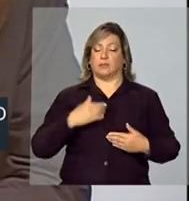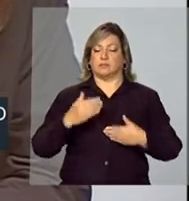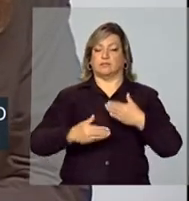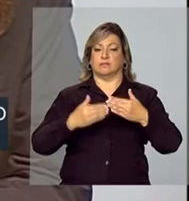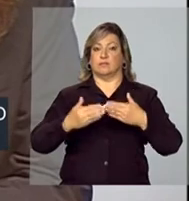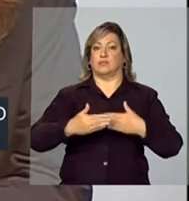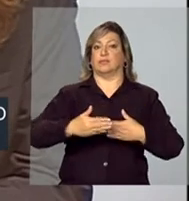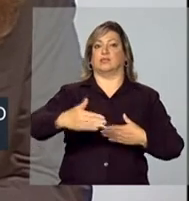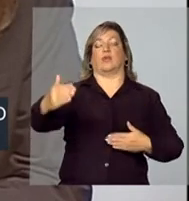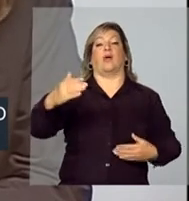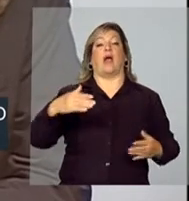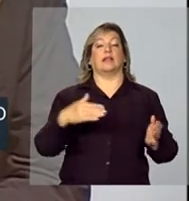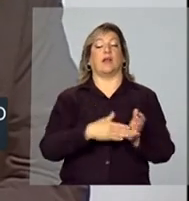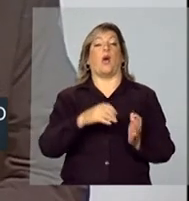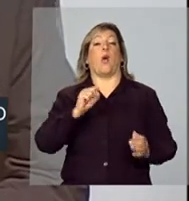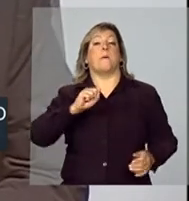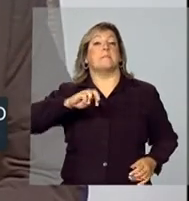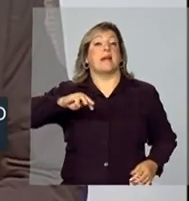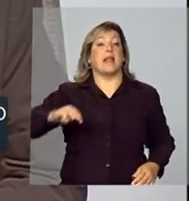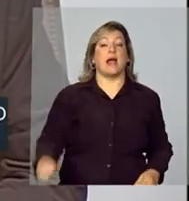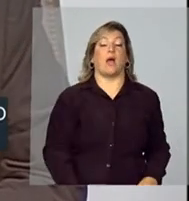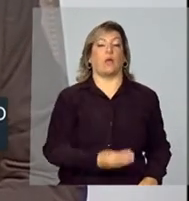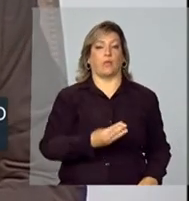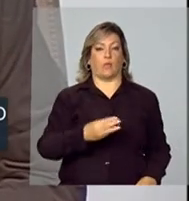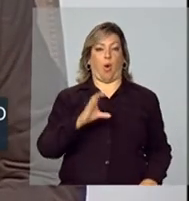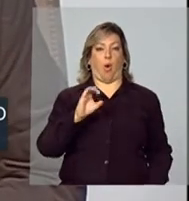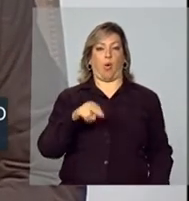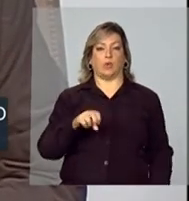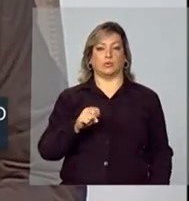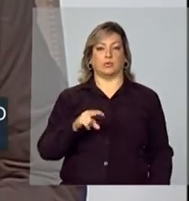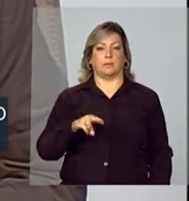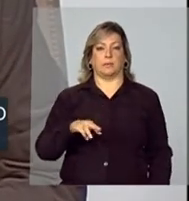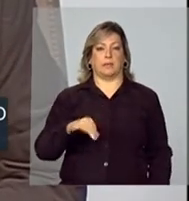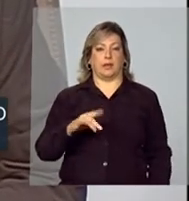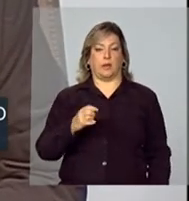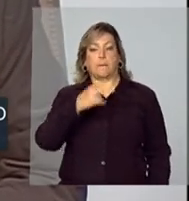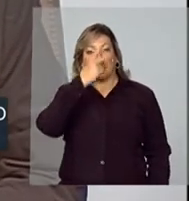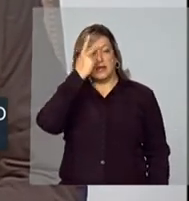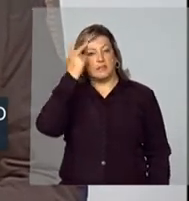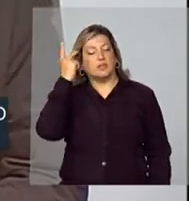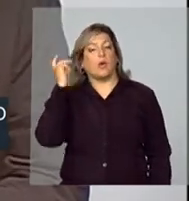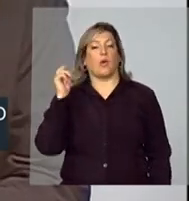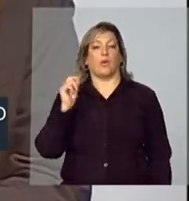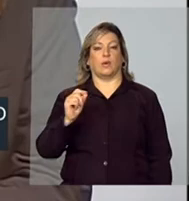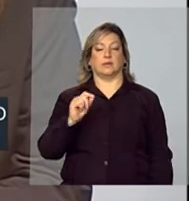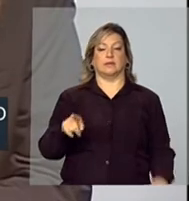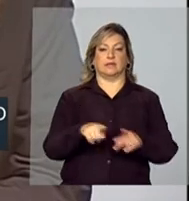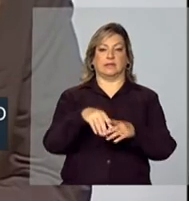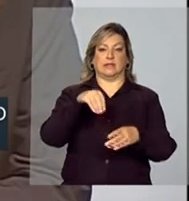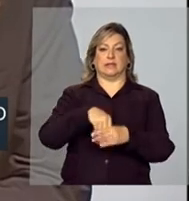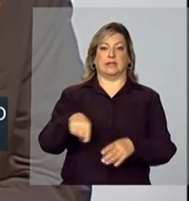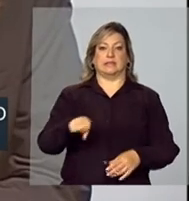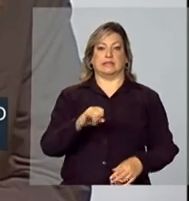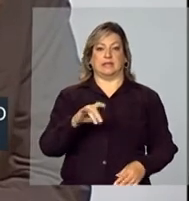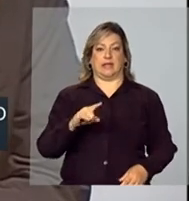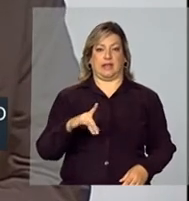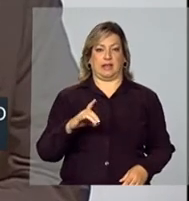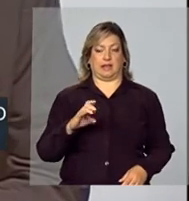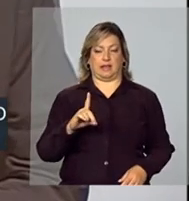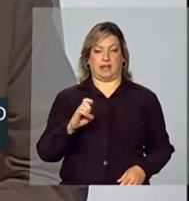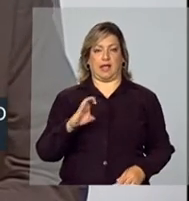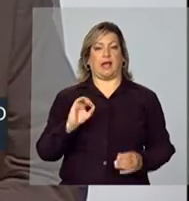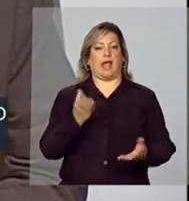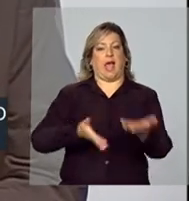8 milhões de consumidores atendidos no sistema do Ministério da Justiça no sindec e é